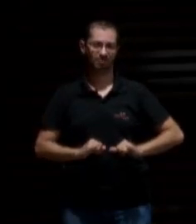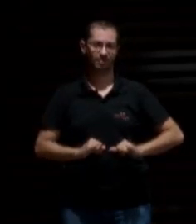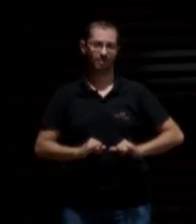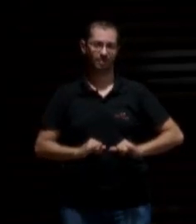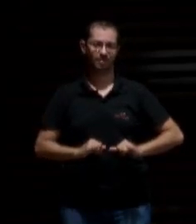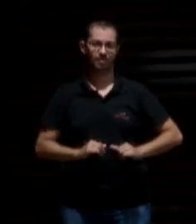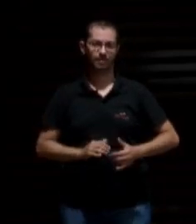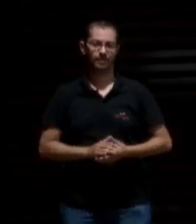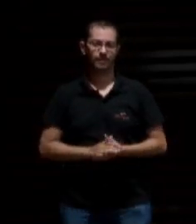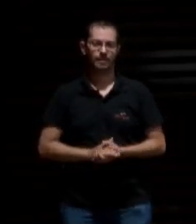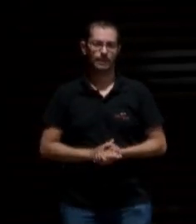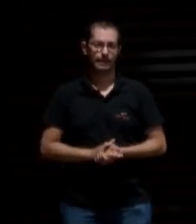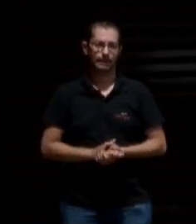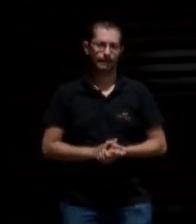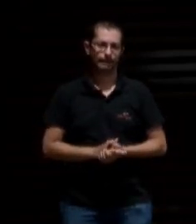nossa.